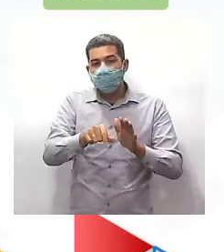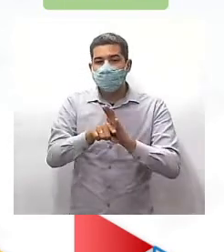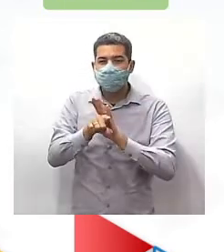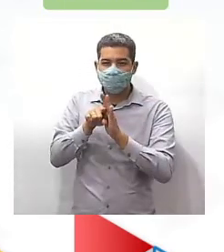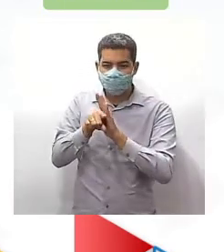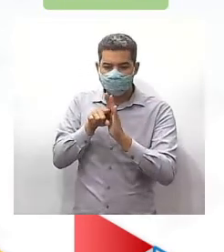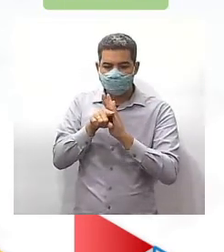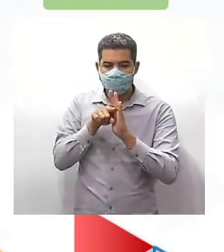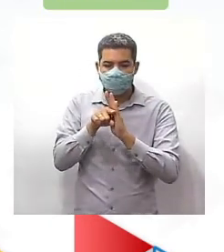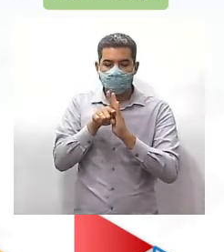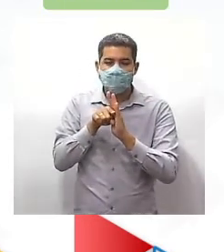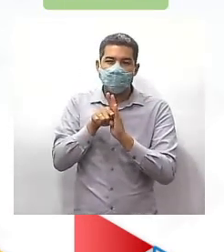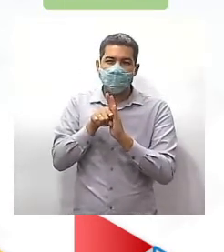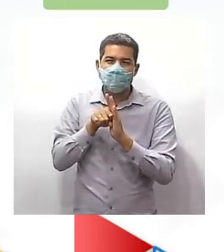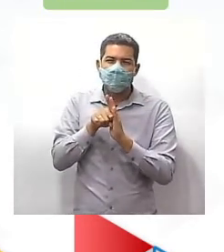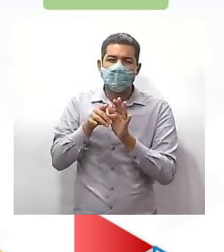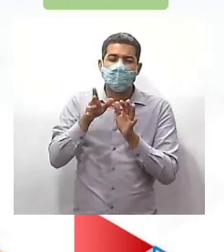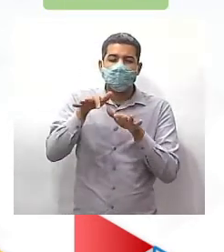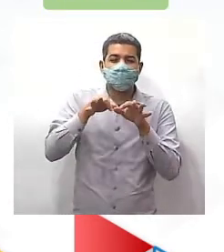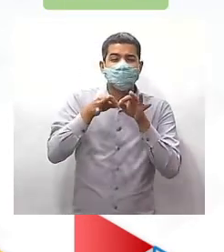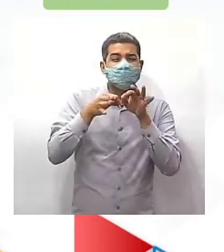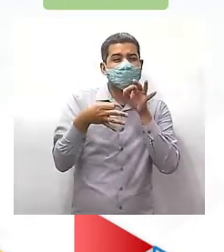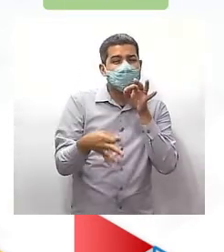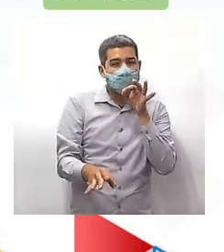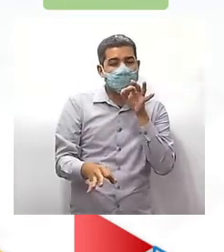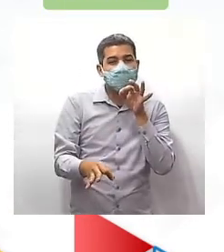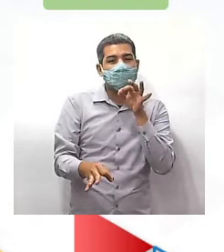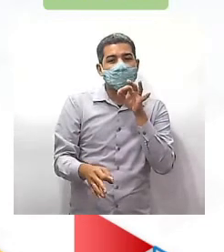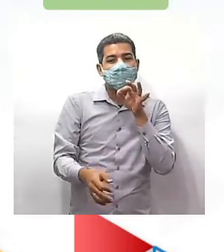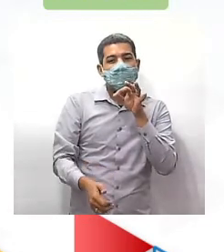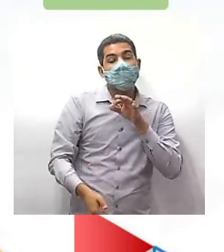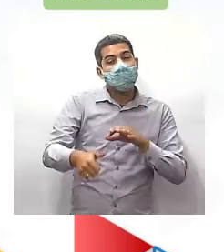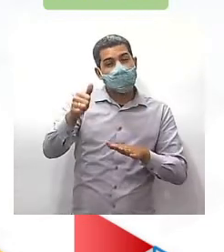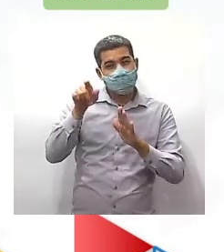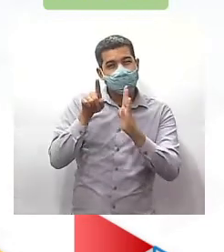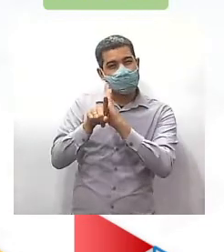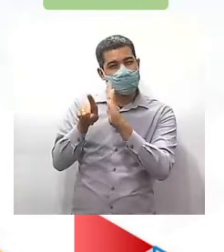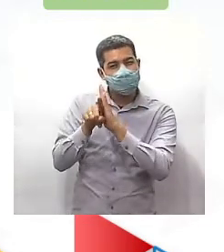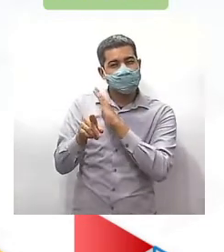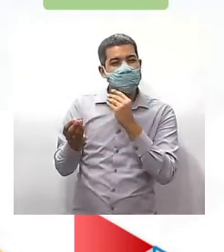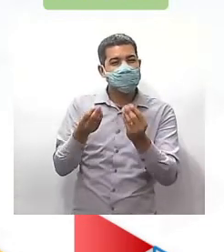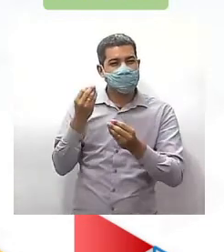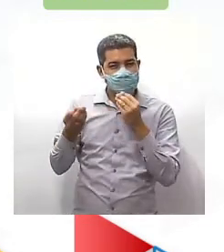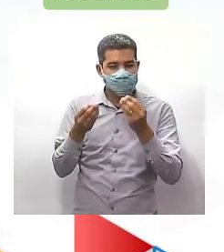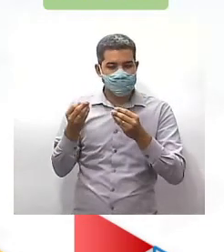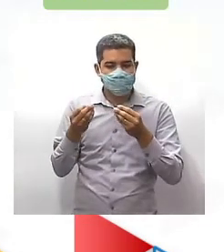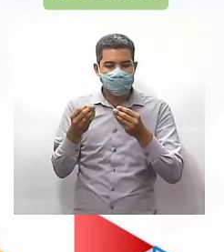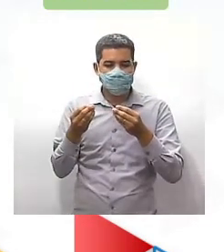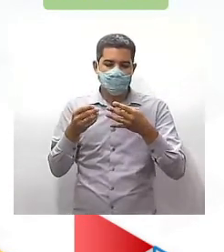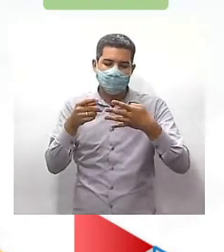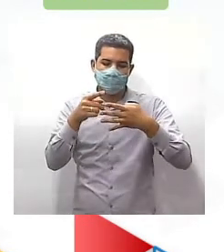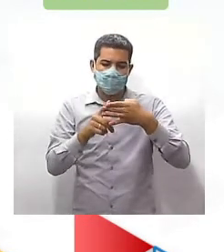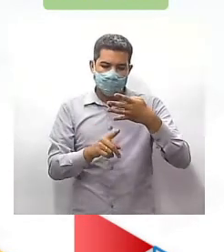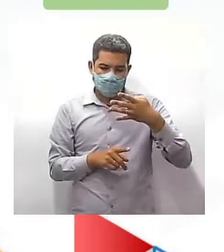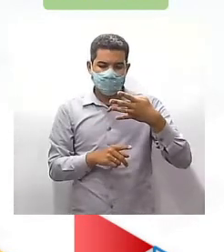se os dados são muito longos, quantidade imensa, eu posso dividir em 4 partes